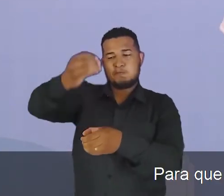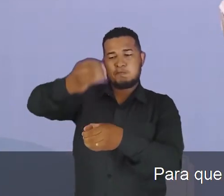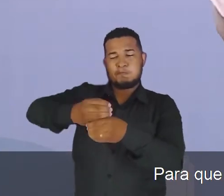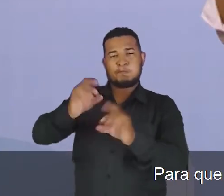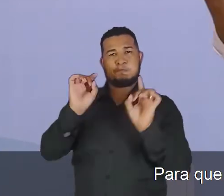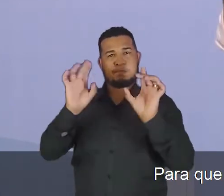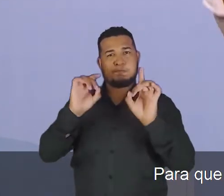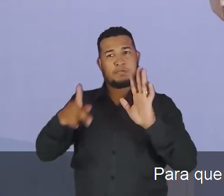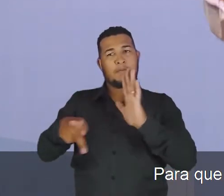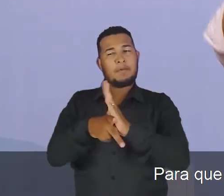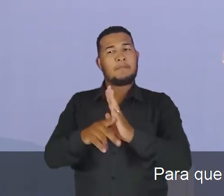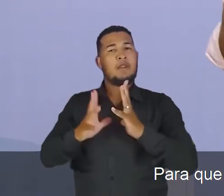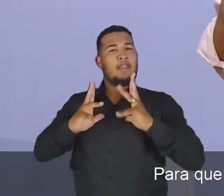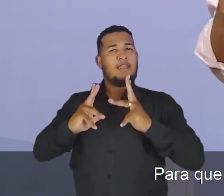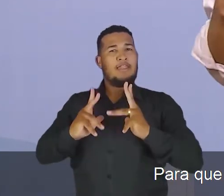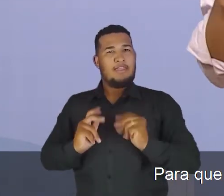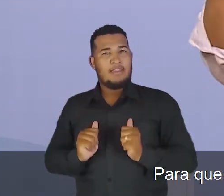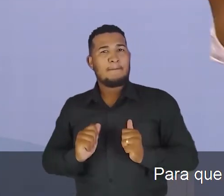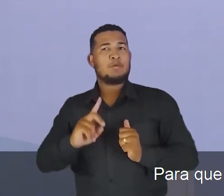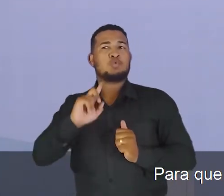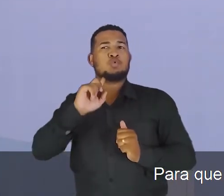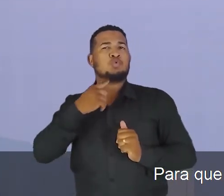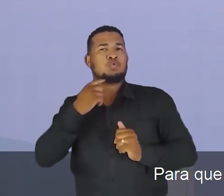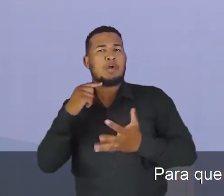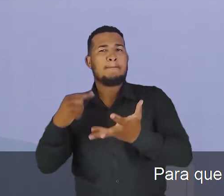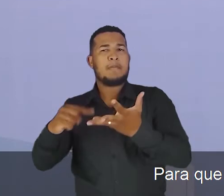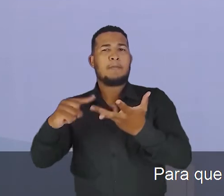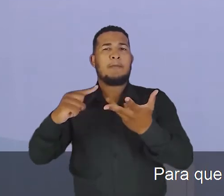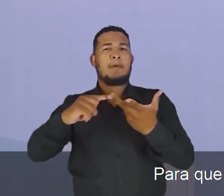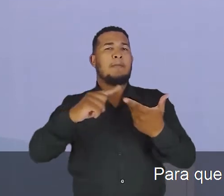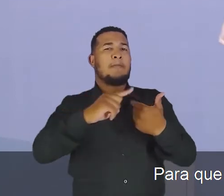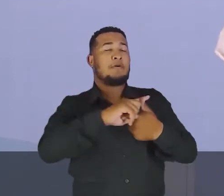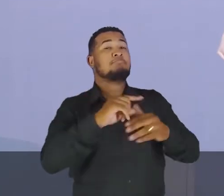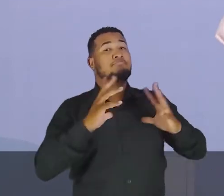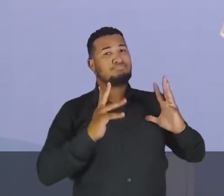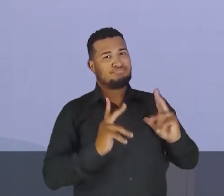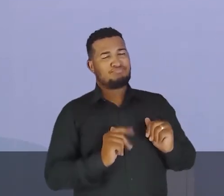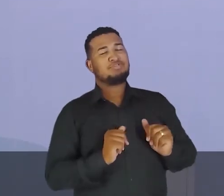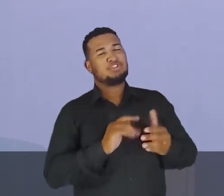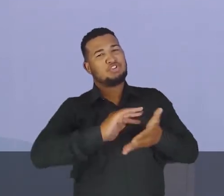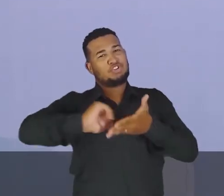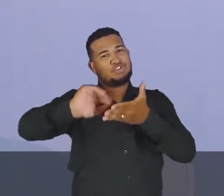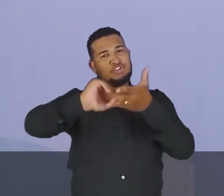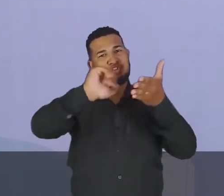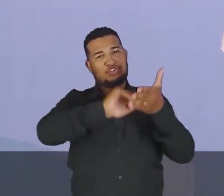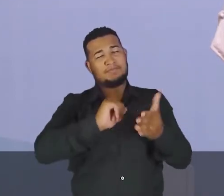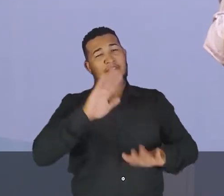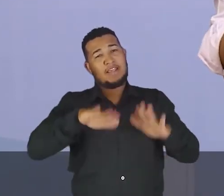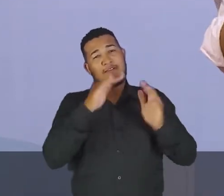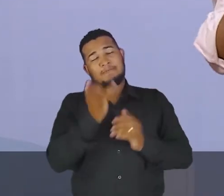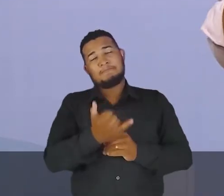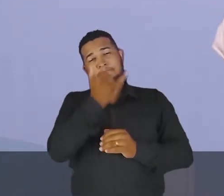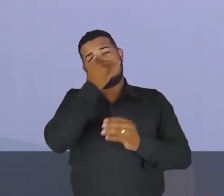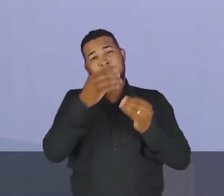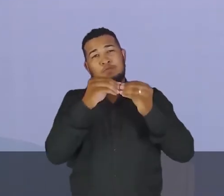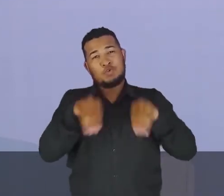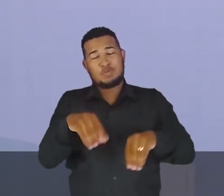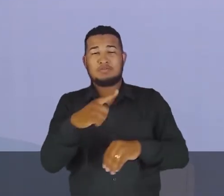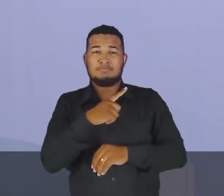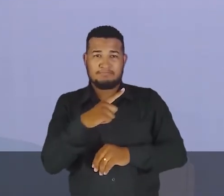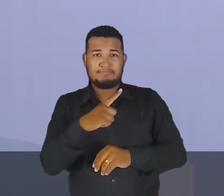né, para que possa retirar essas substâncias minerais que podem ainda causar algum prejuízo quando a gente